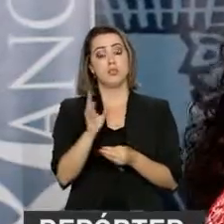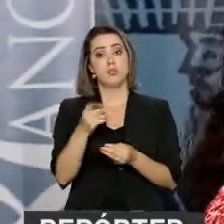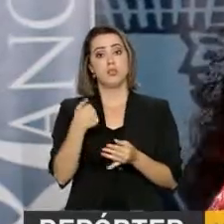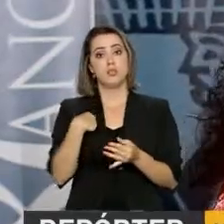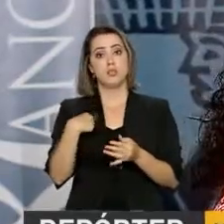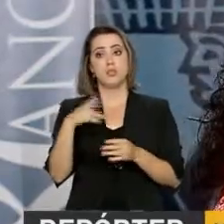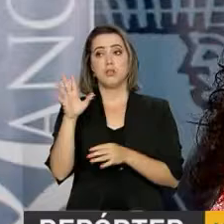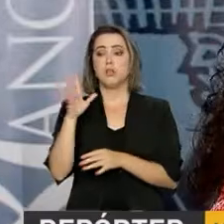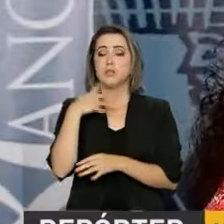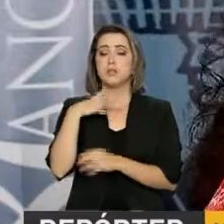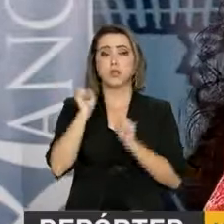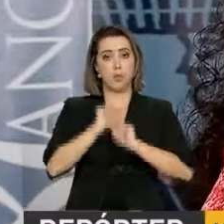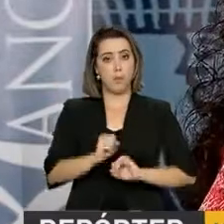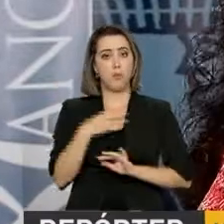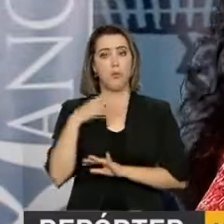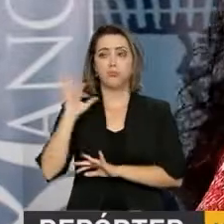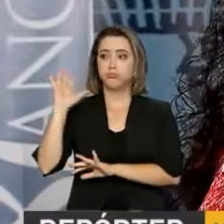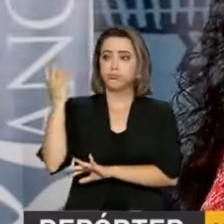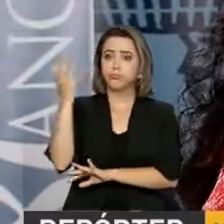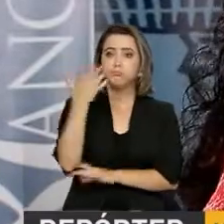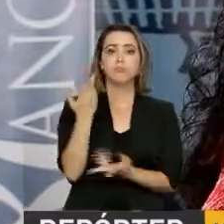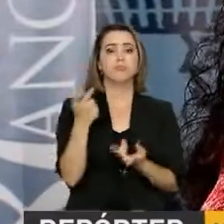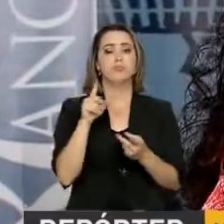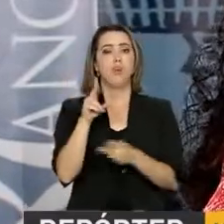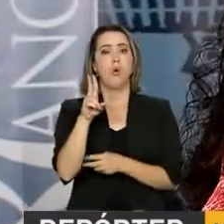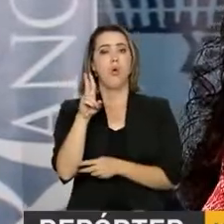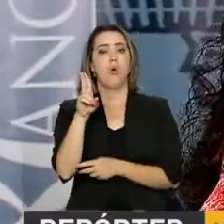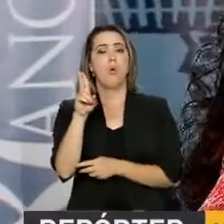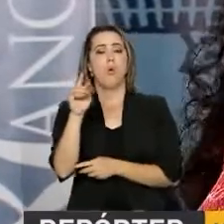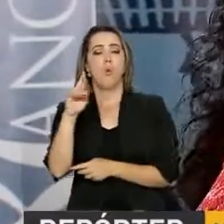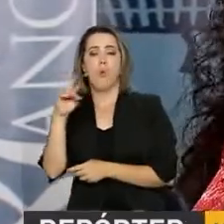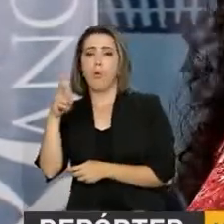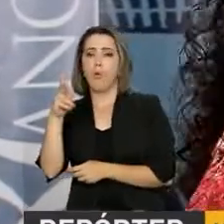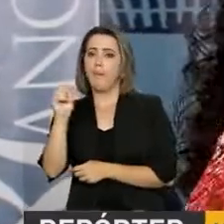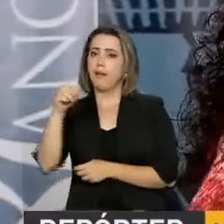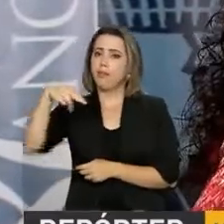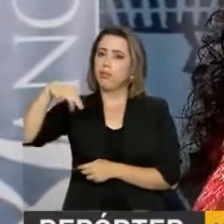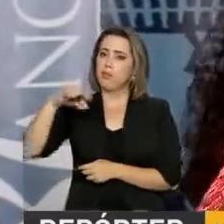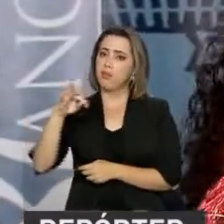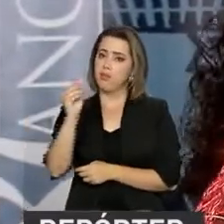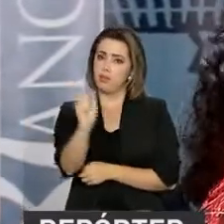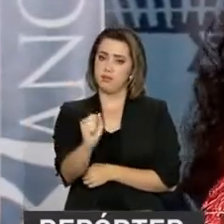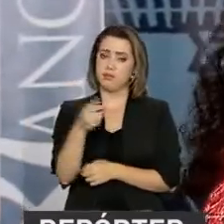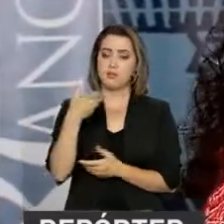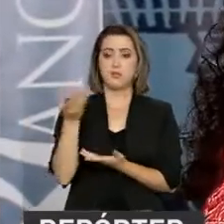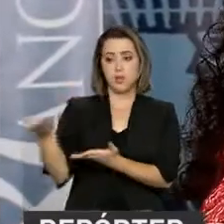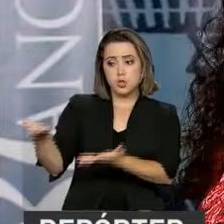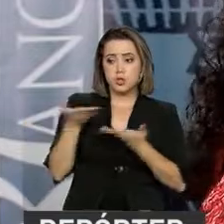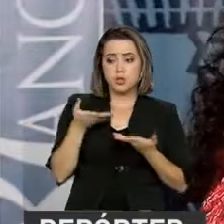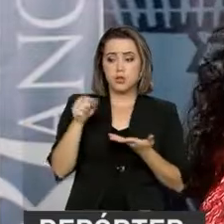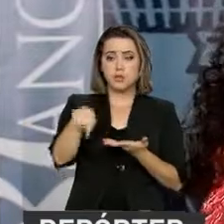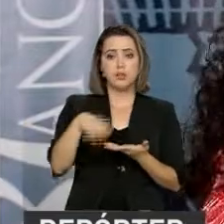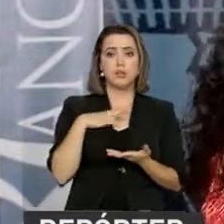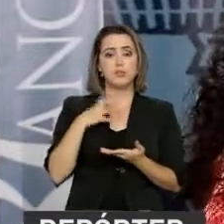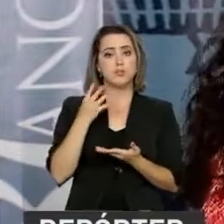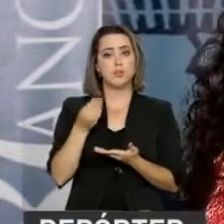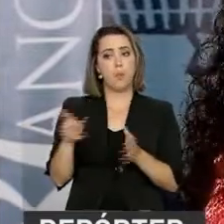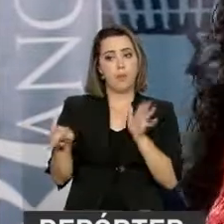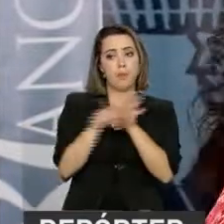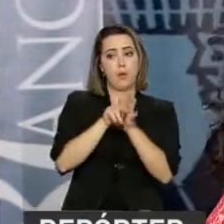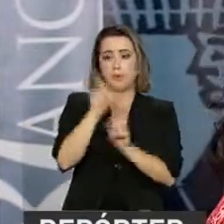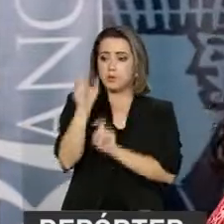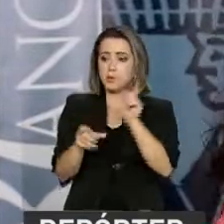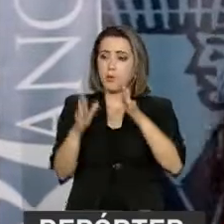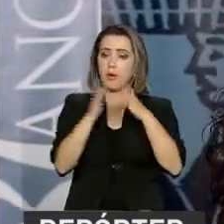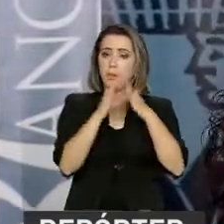urbanisticamente que elas estejam em boas condições de receber o seu cidadão diz de atender ao cidadão